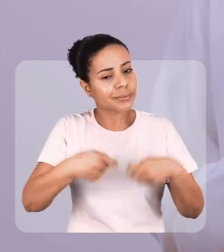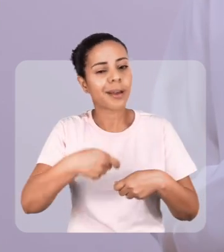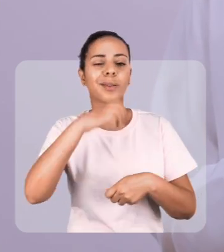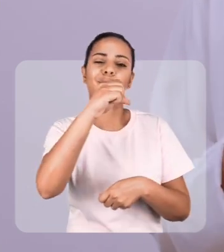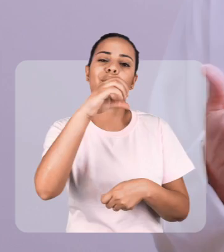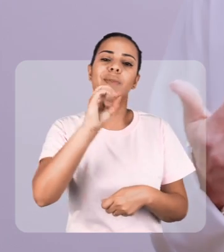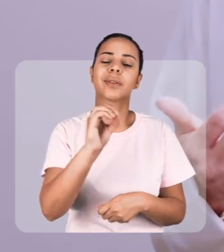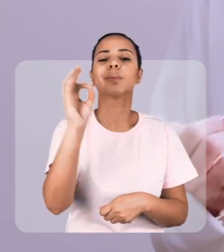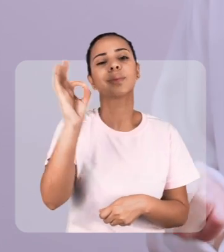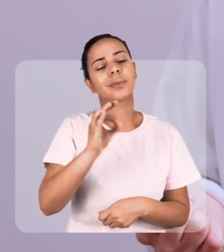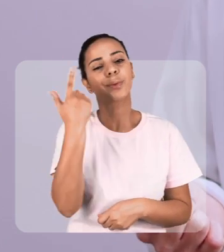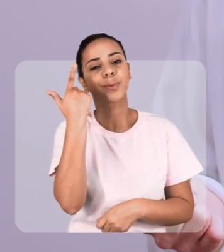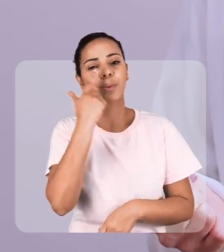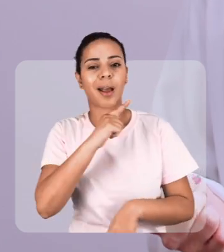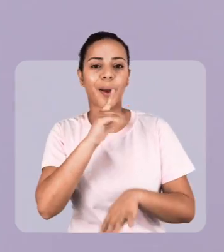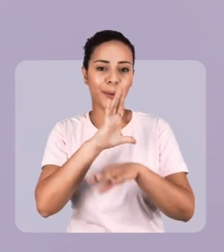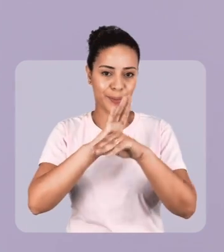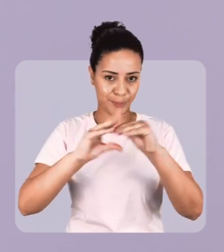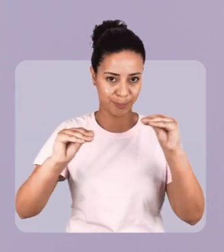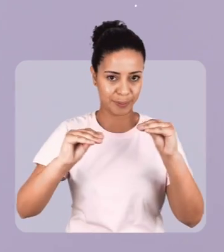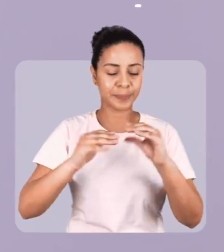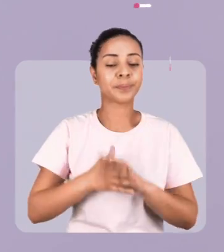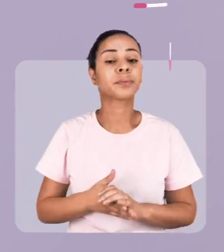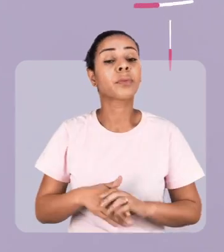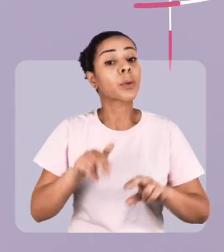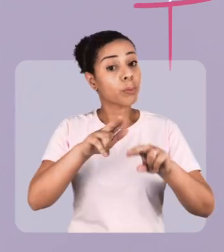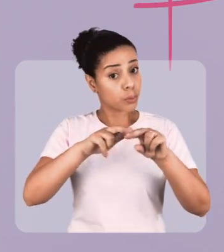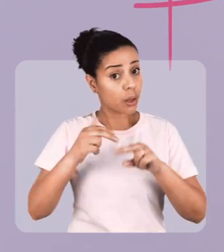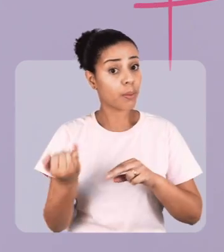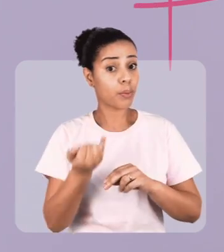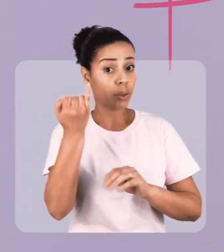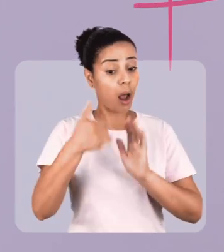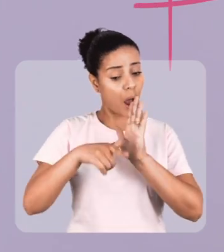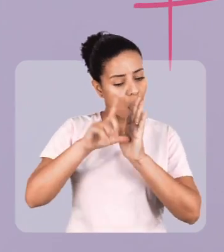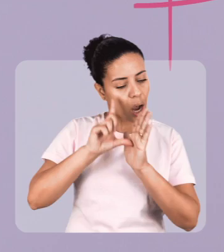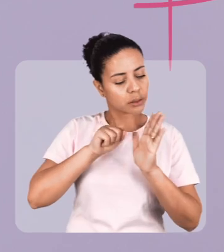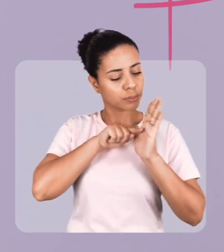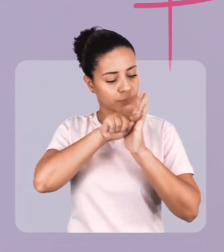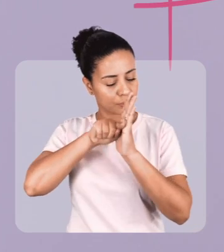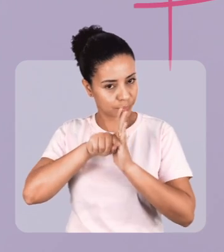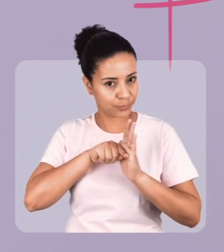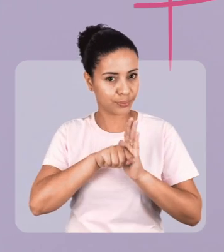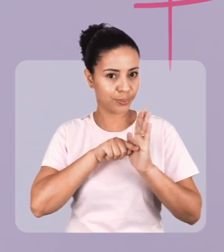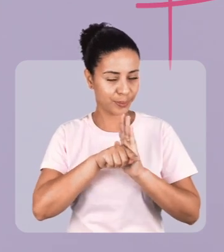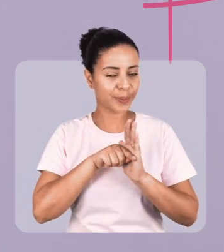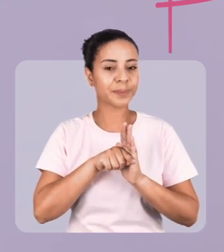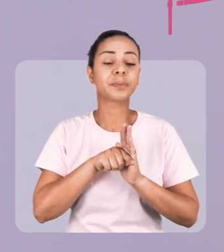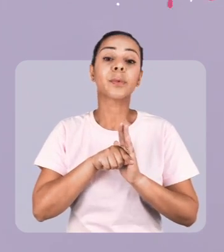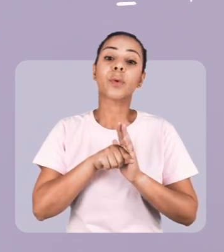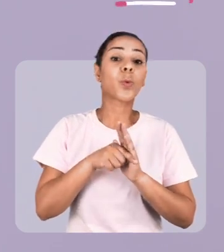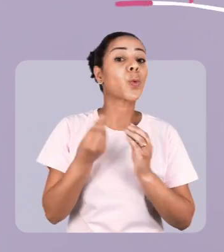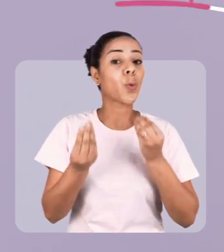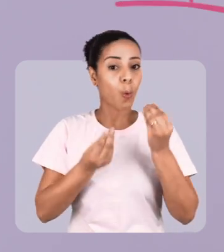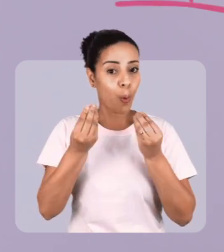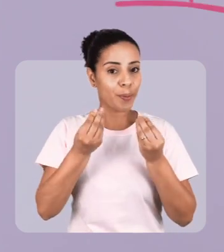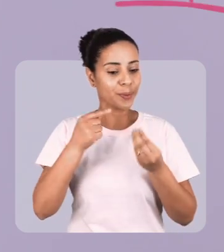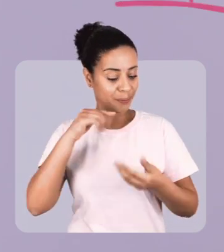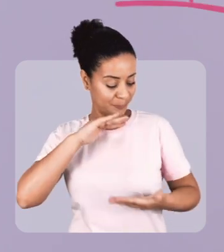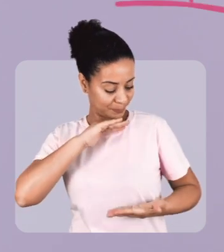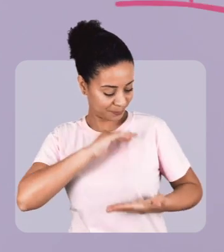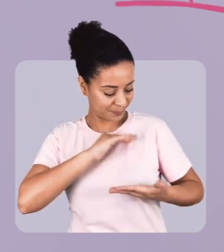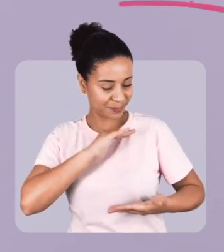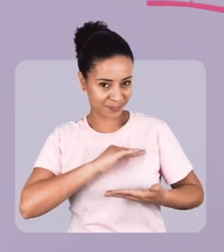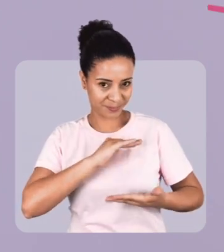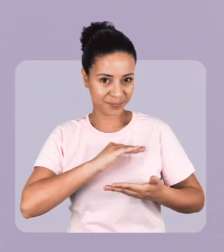é diagnosticado nos estágios iniciais. O diagnóstico precoce aumenta a chance de cura, e isso se faz através do rastreamento